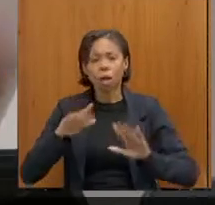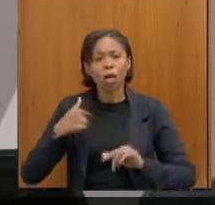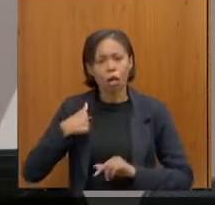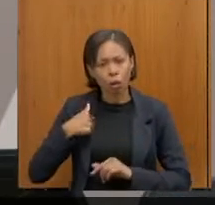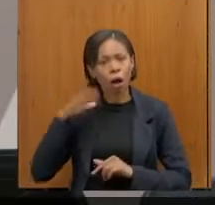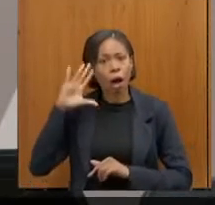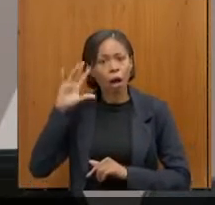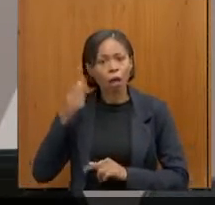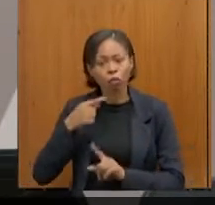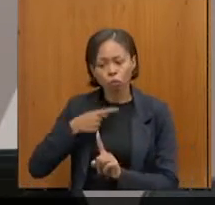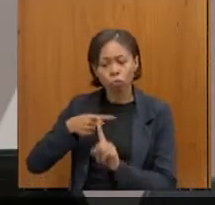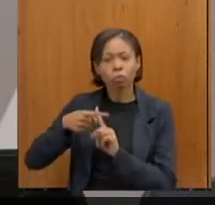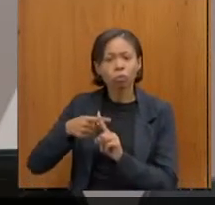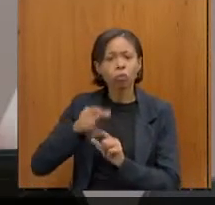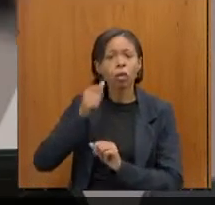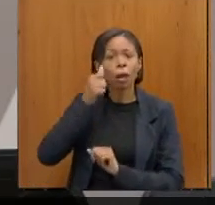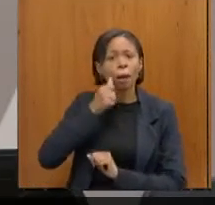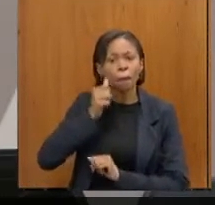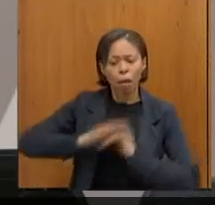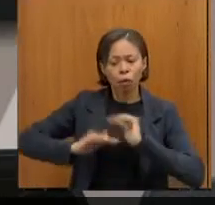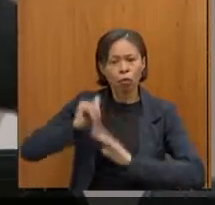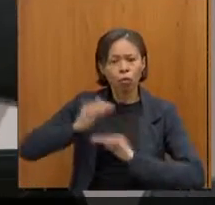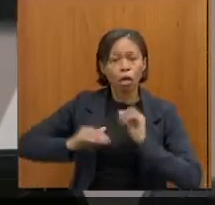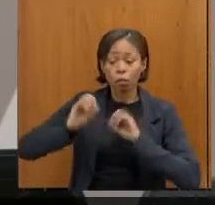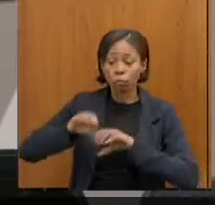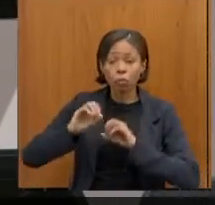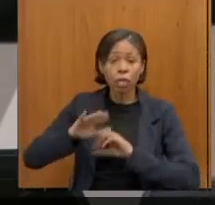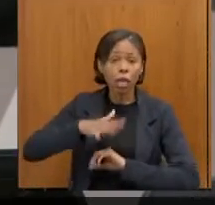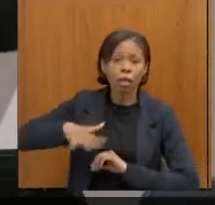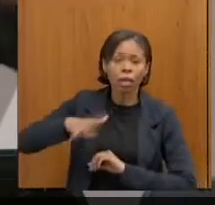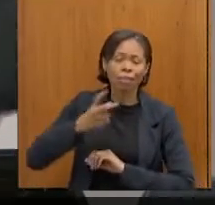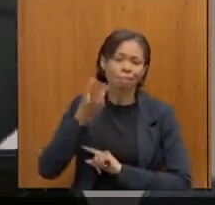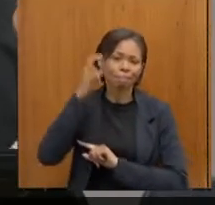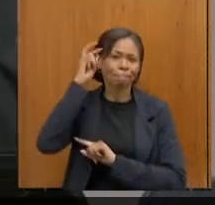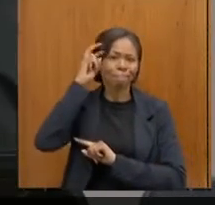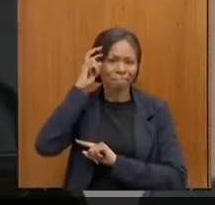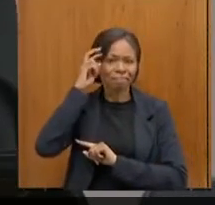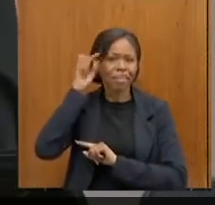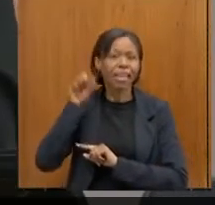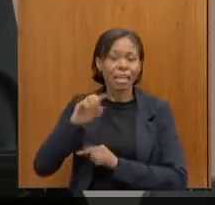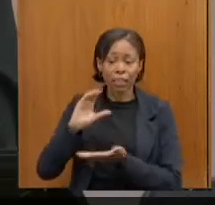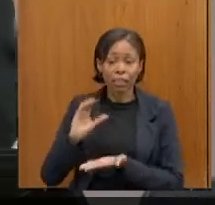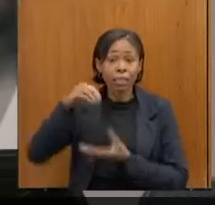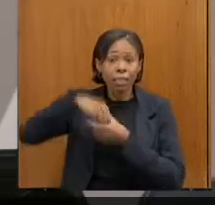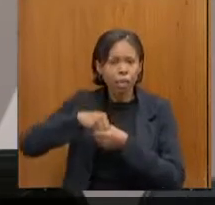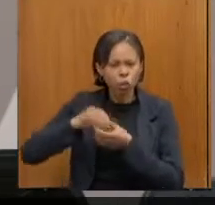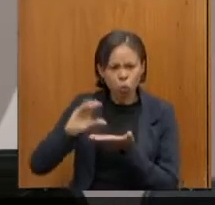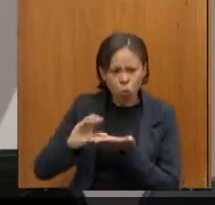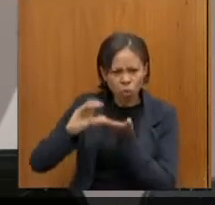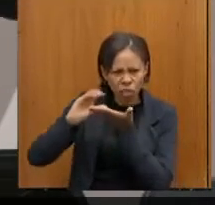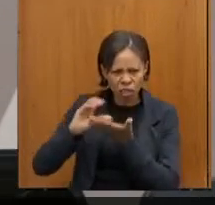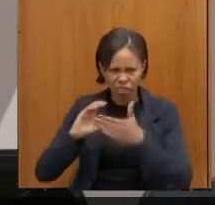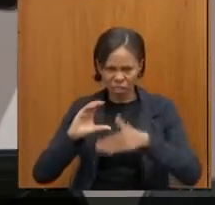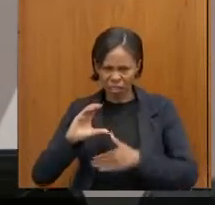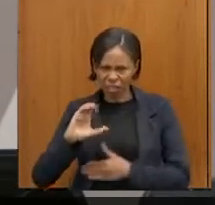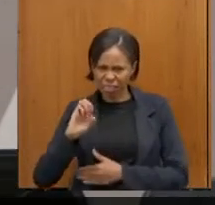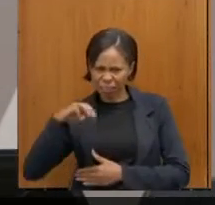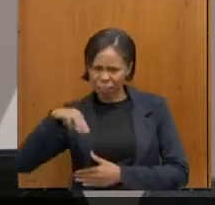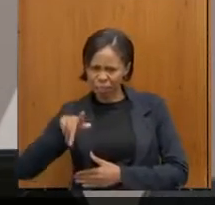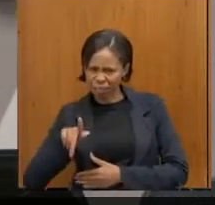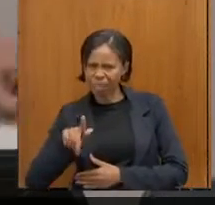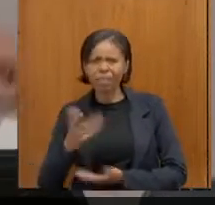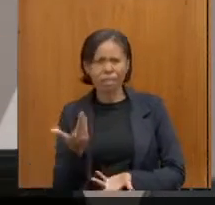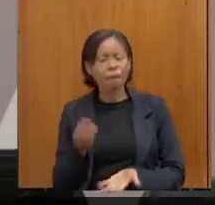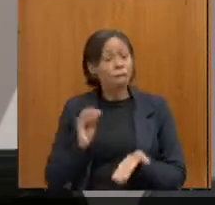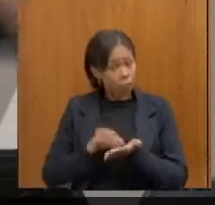positivo uma Educadora uma pessoa voltada para a cultura na no Conselho da semente faz falta de